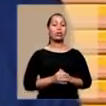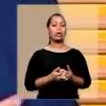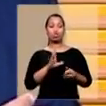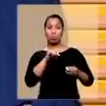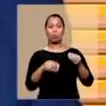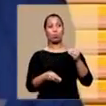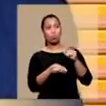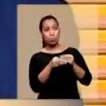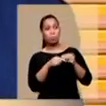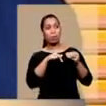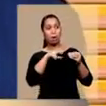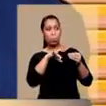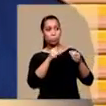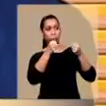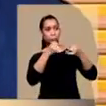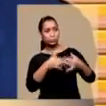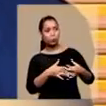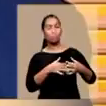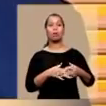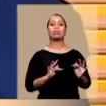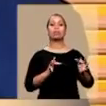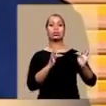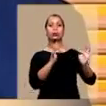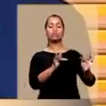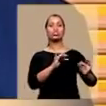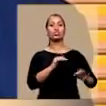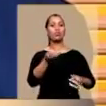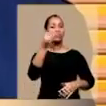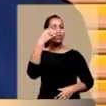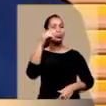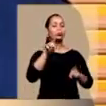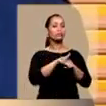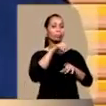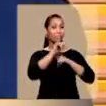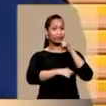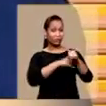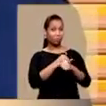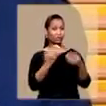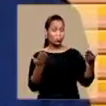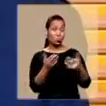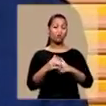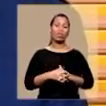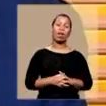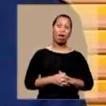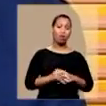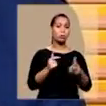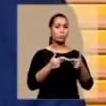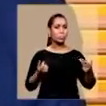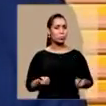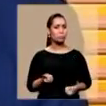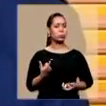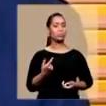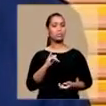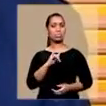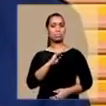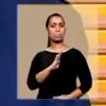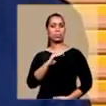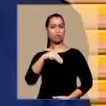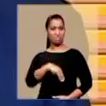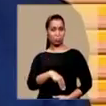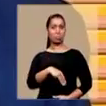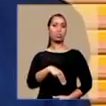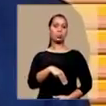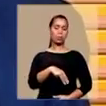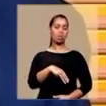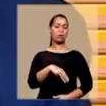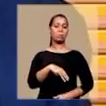Só complementando o que o Marcos disse, né? A área de tecnologia da informação e de internet hoje é uma área assim, tão fantástica que a IBM, que é